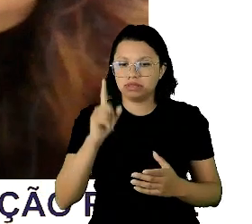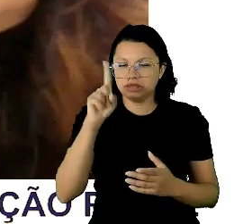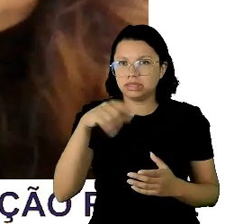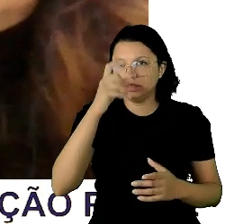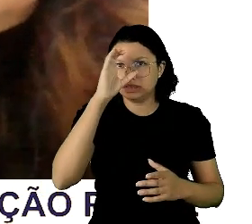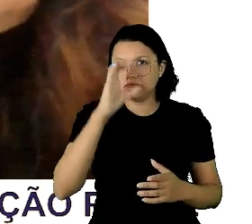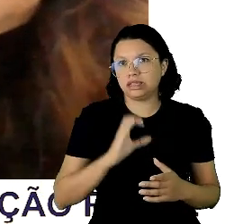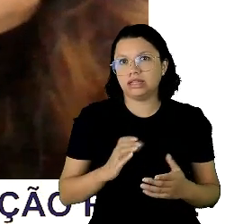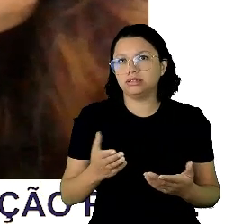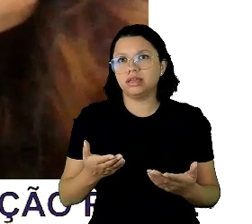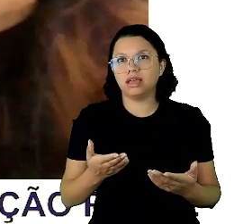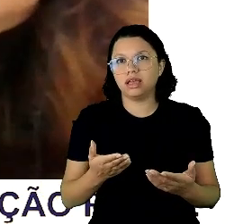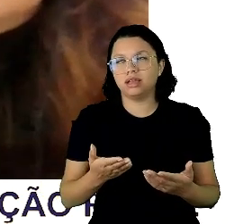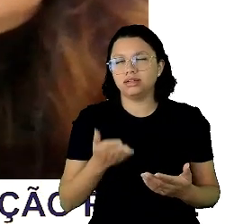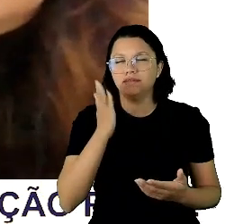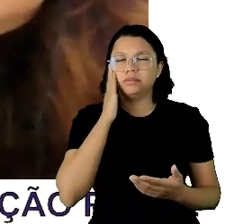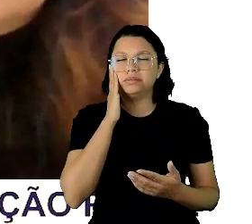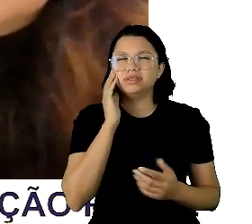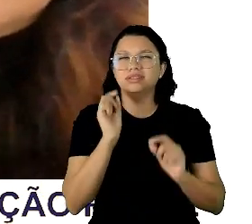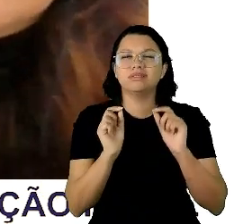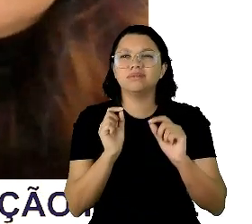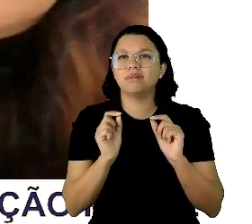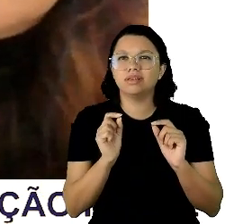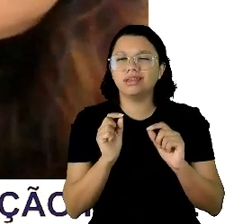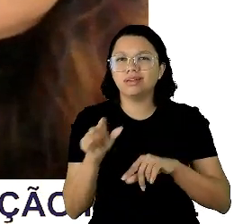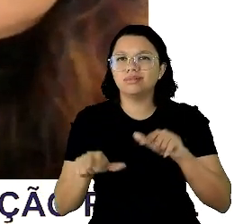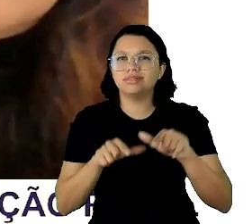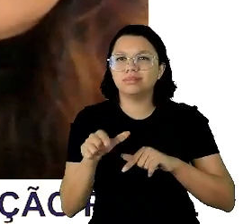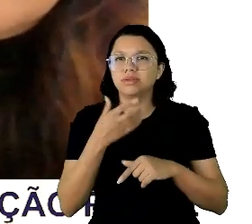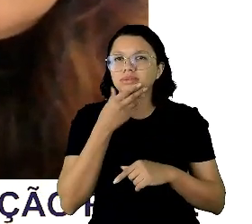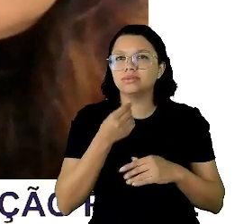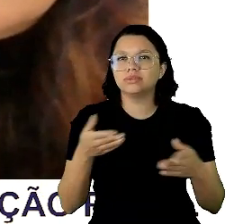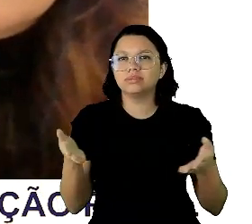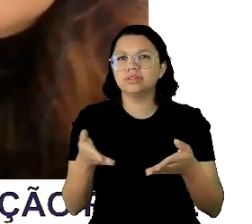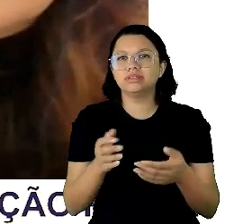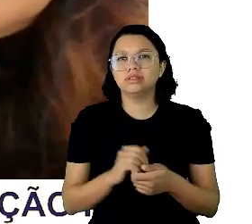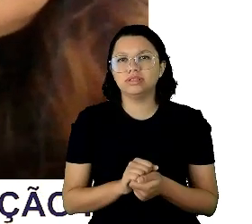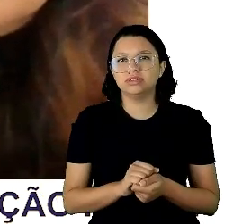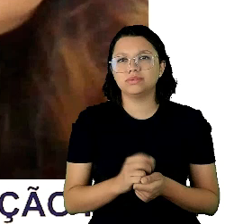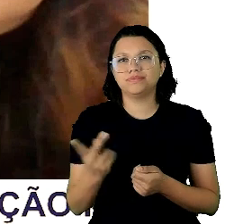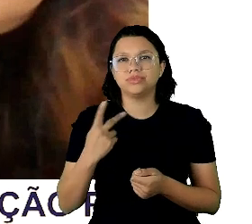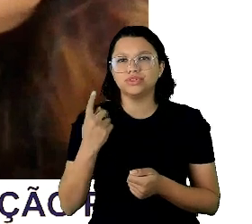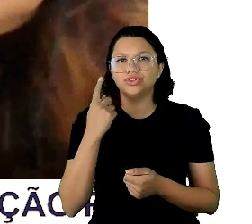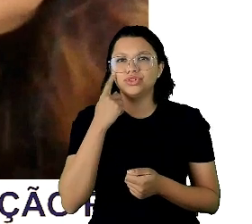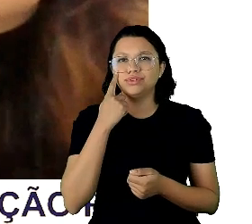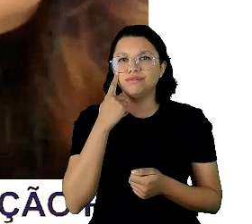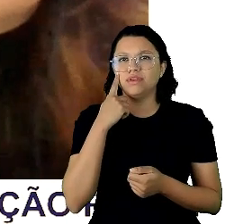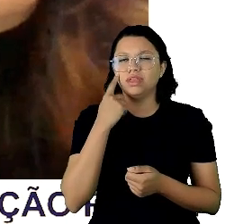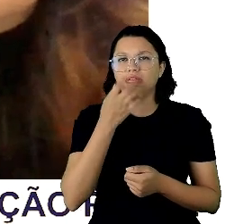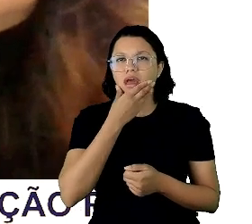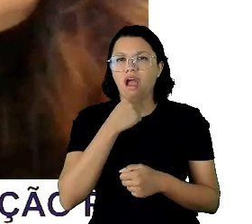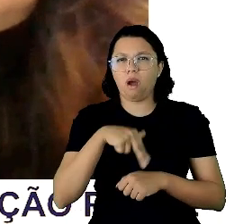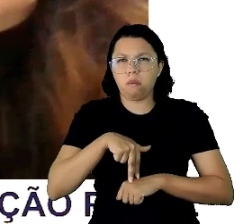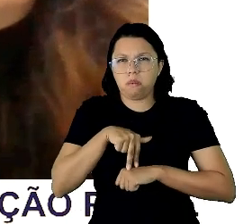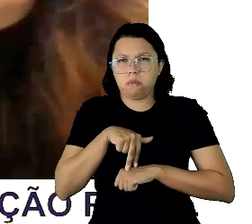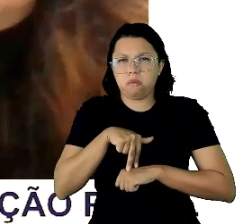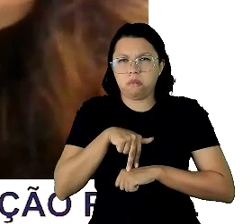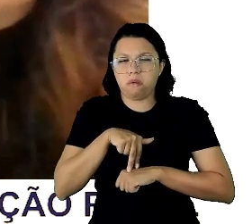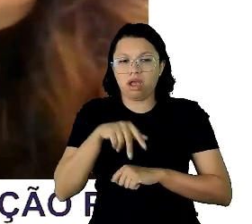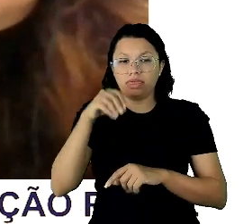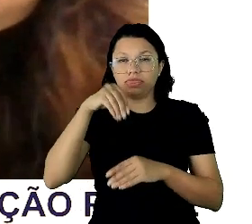homens nisso. A gente vê essas condutas machistas, né, numa